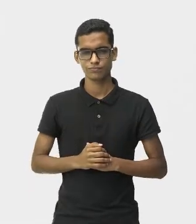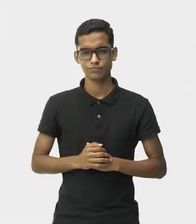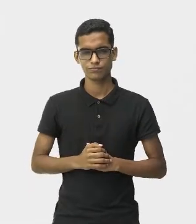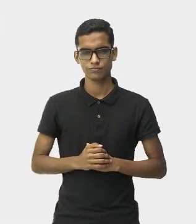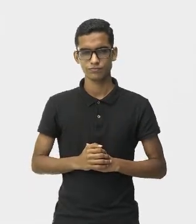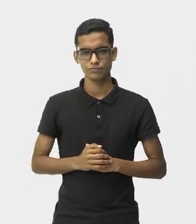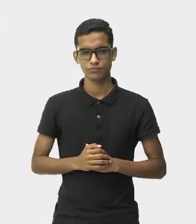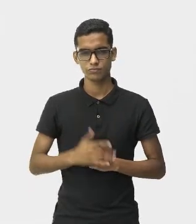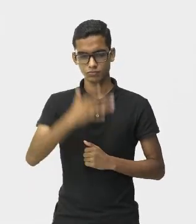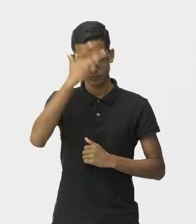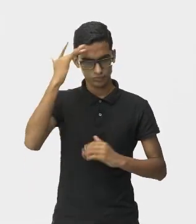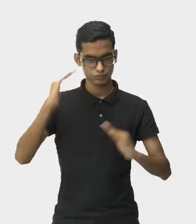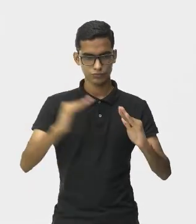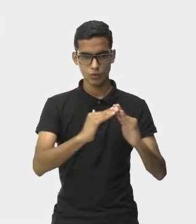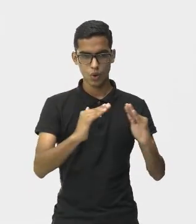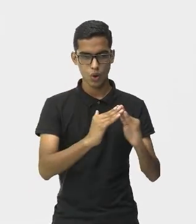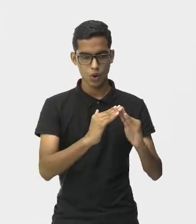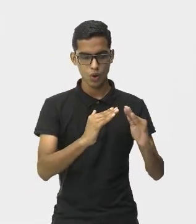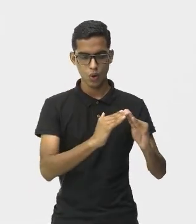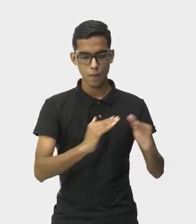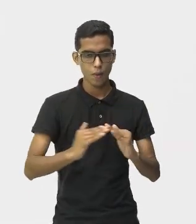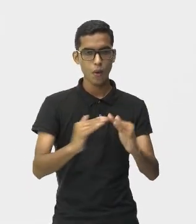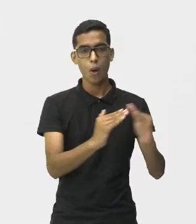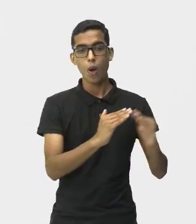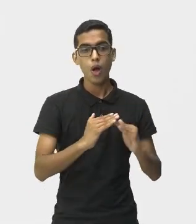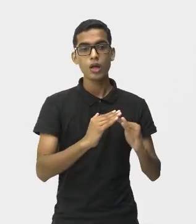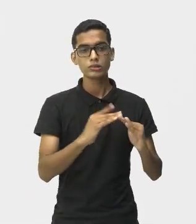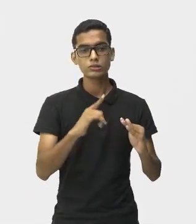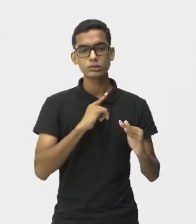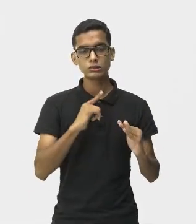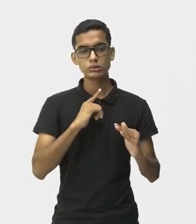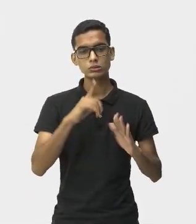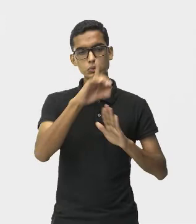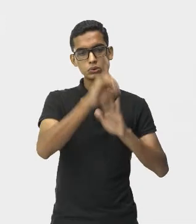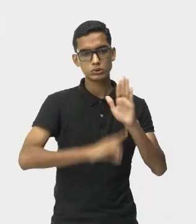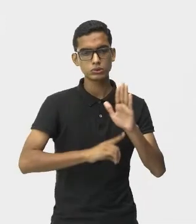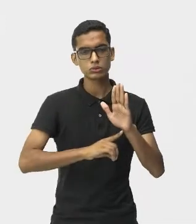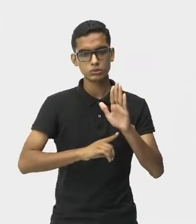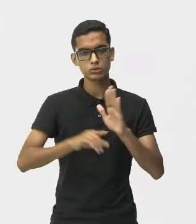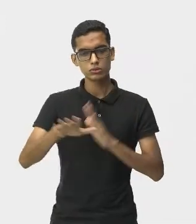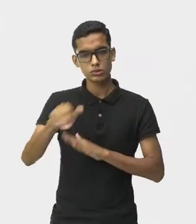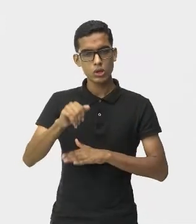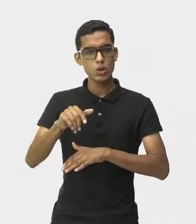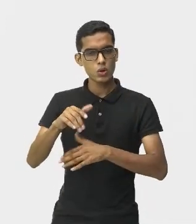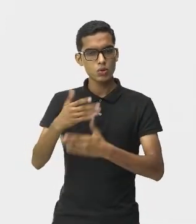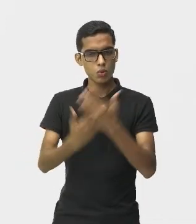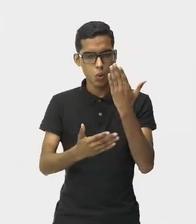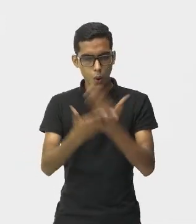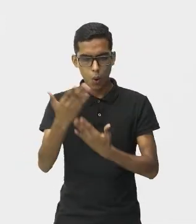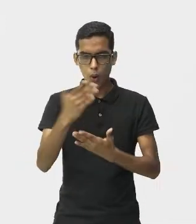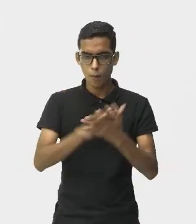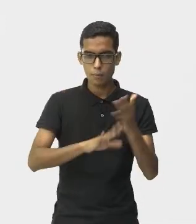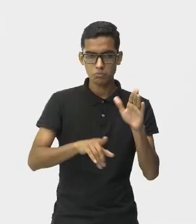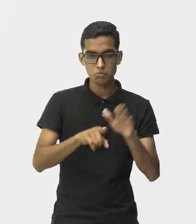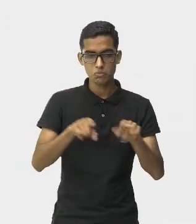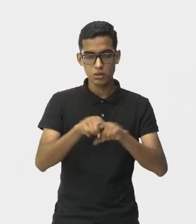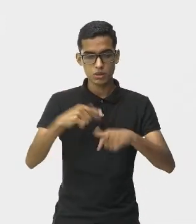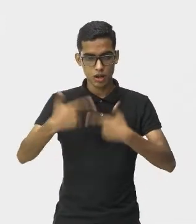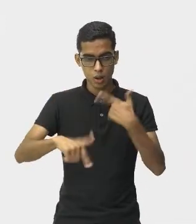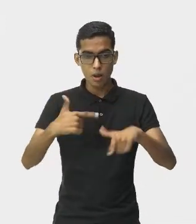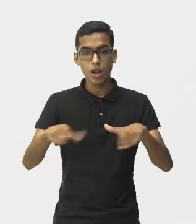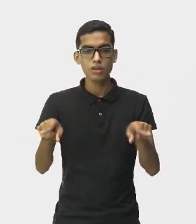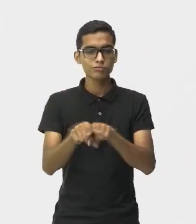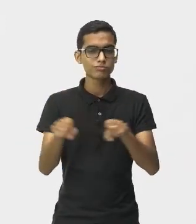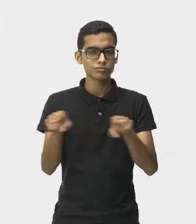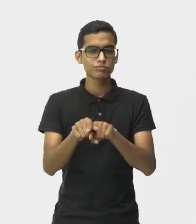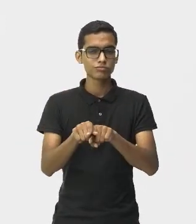Os moradores tinham direito de recrutar a mão de obra e formar direito dos distritos e na população não